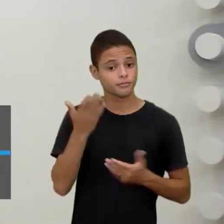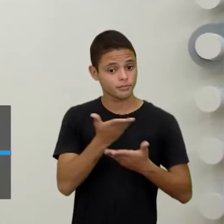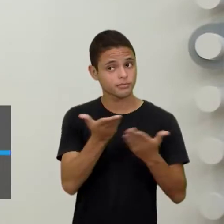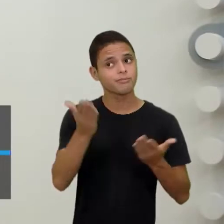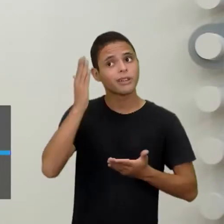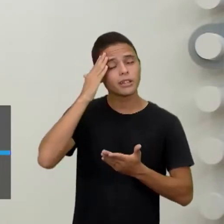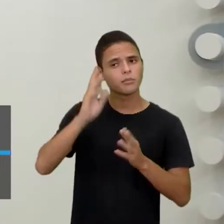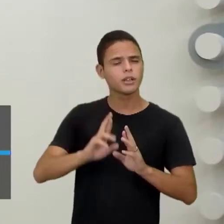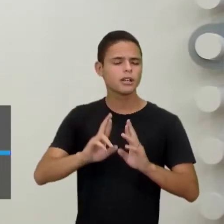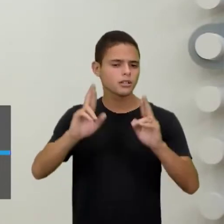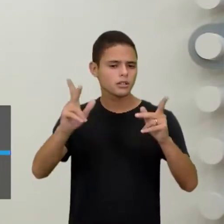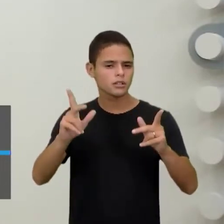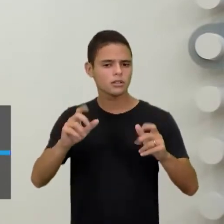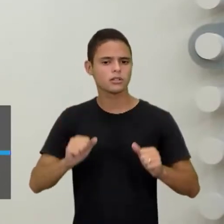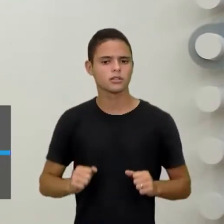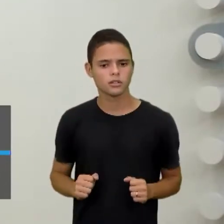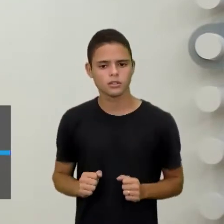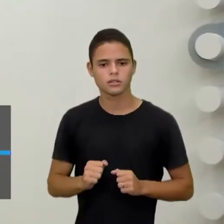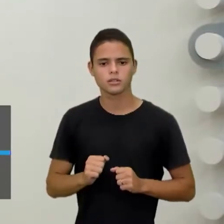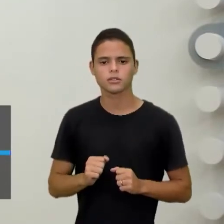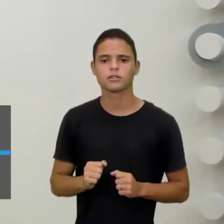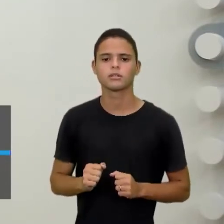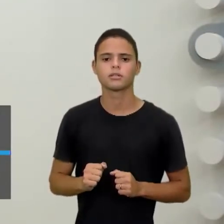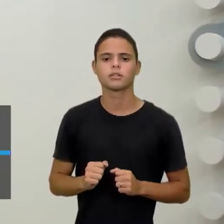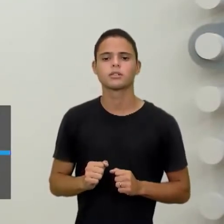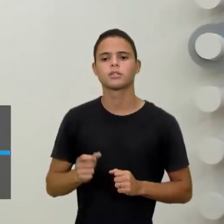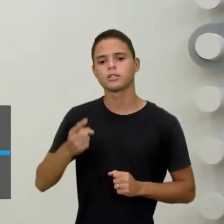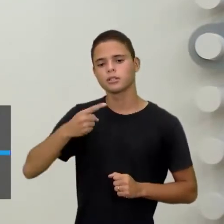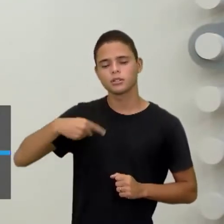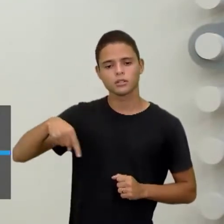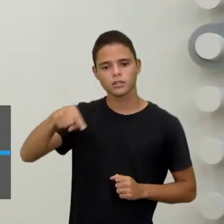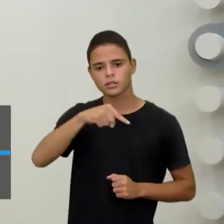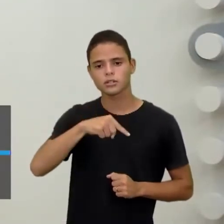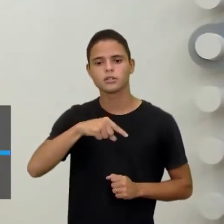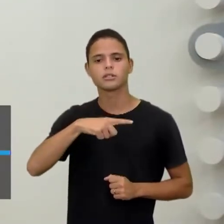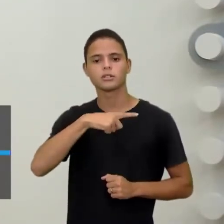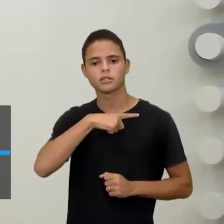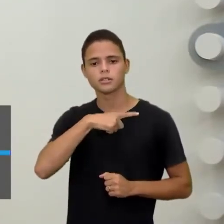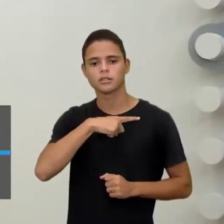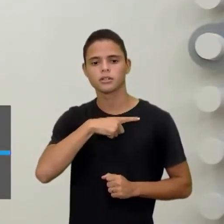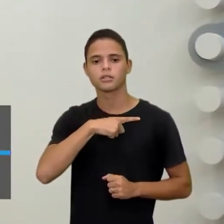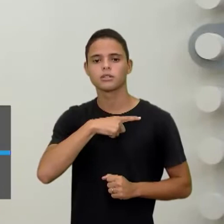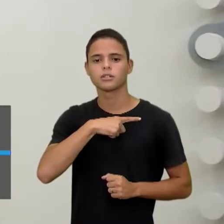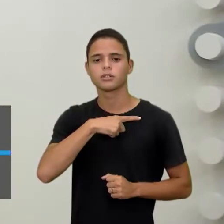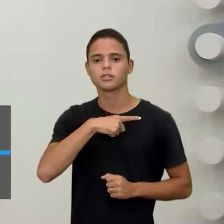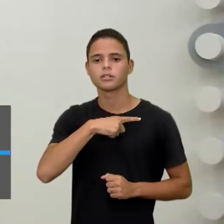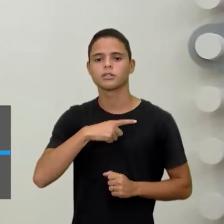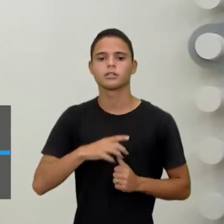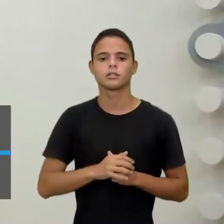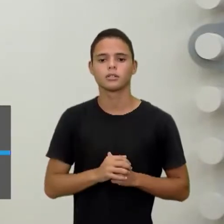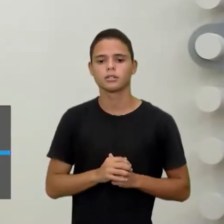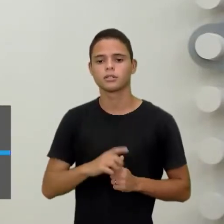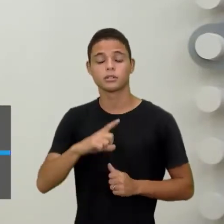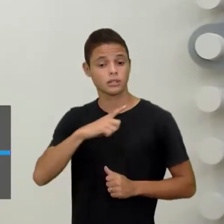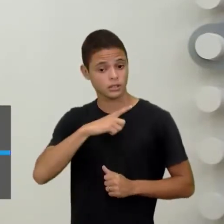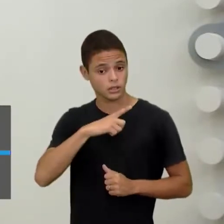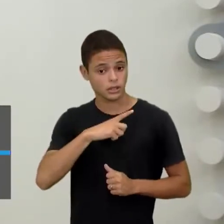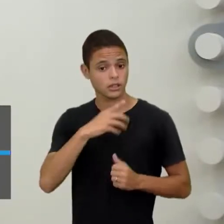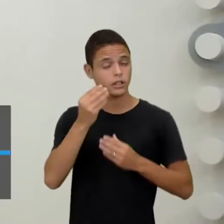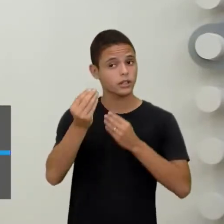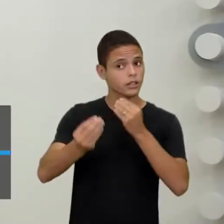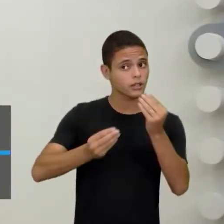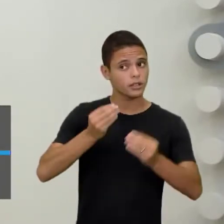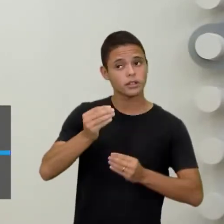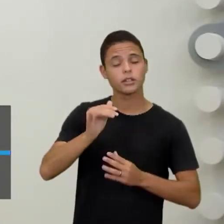saiba diferenciar o que é opinião do que é fato, do que é notícia, do que é verídico. Por exemplo, você